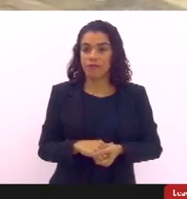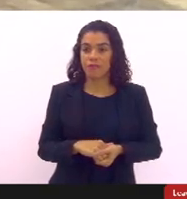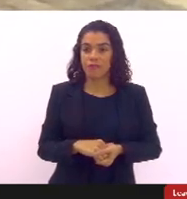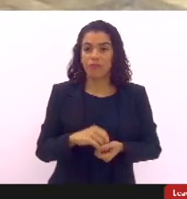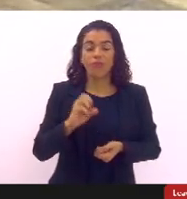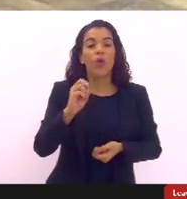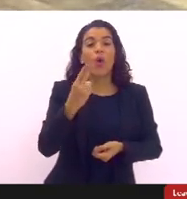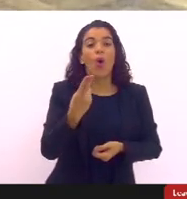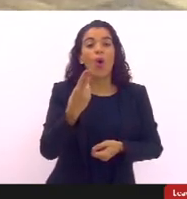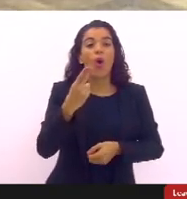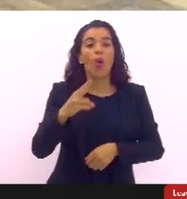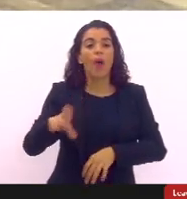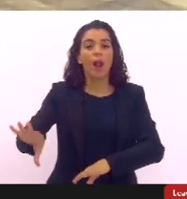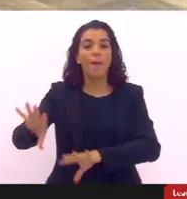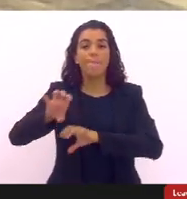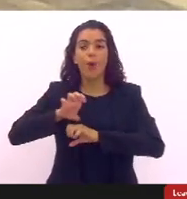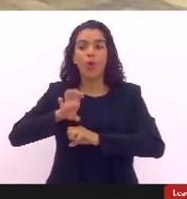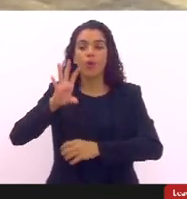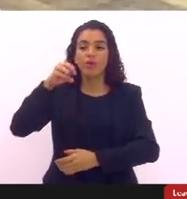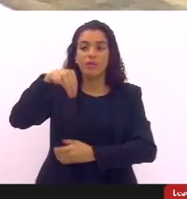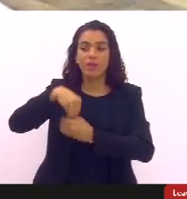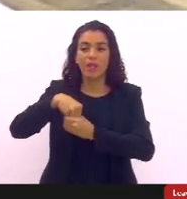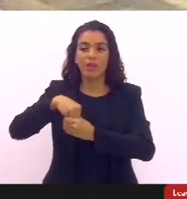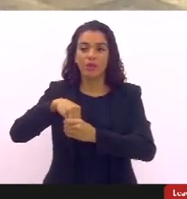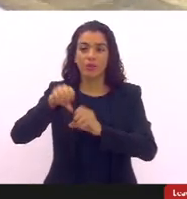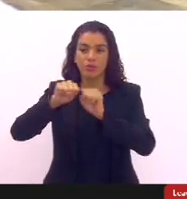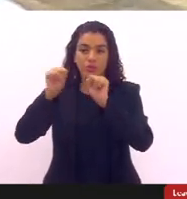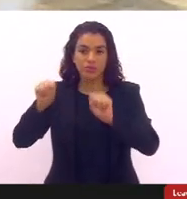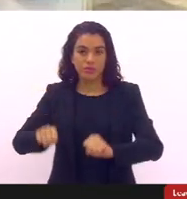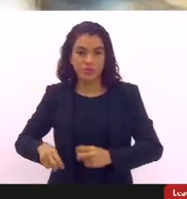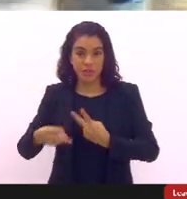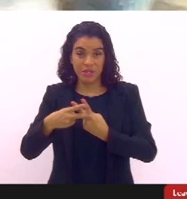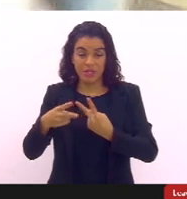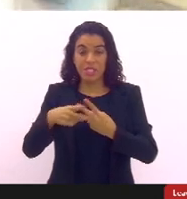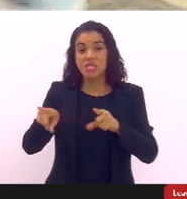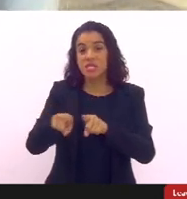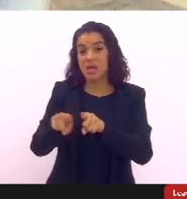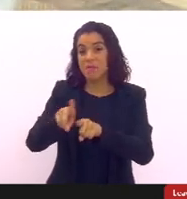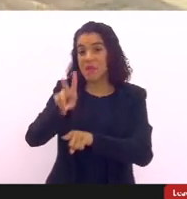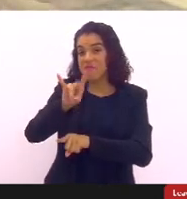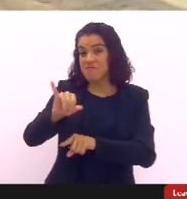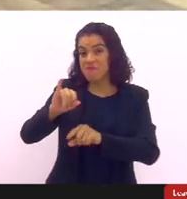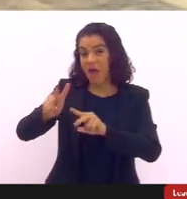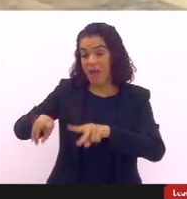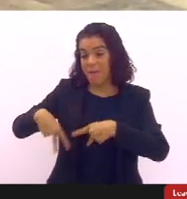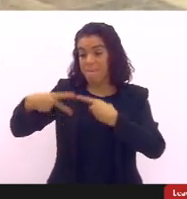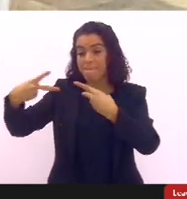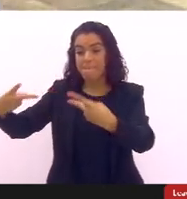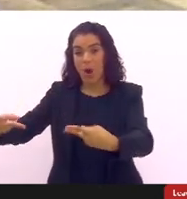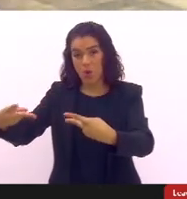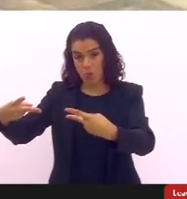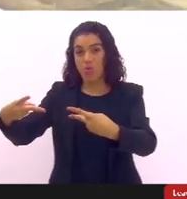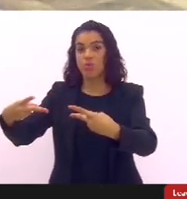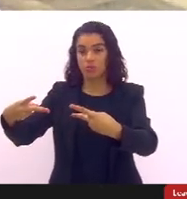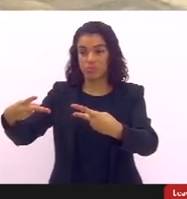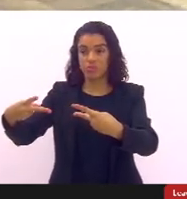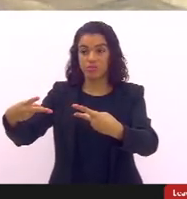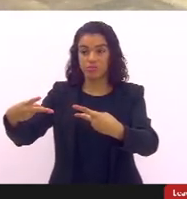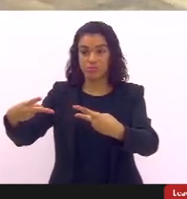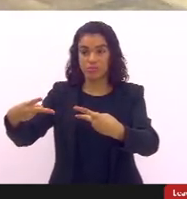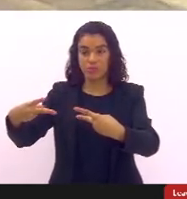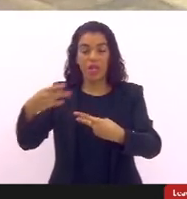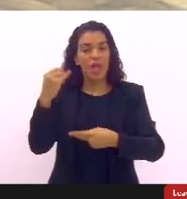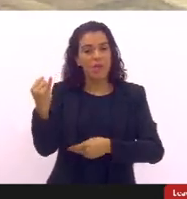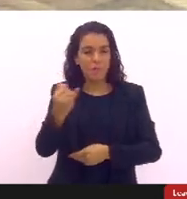foi contaminada pela doença, e se ela vai transmitir quando permanecer custodiada. Então,